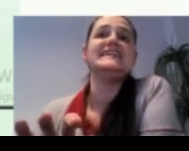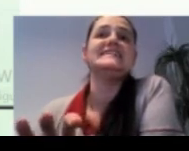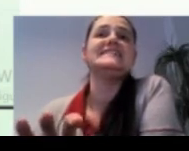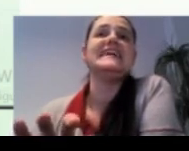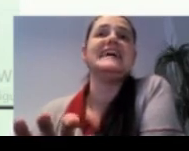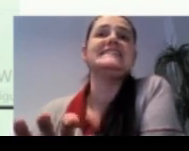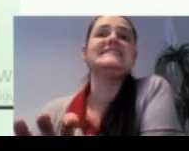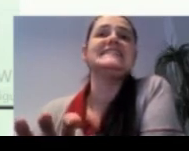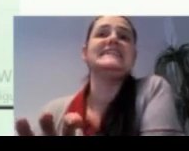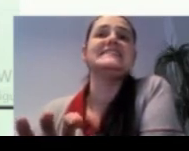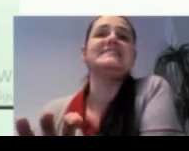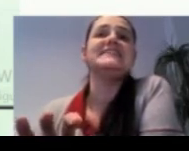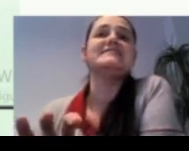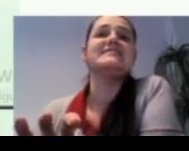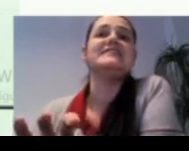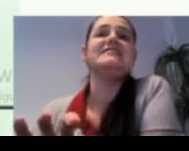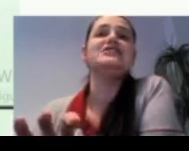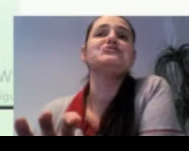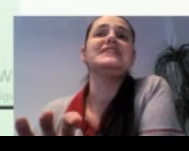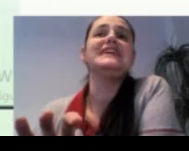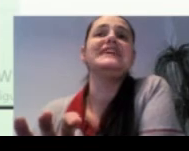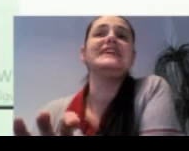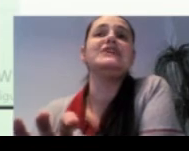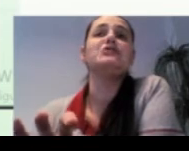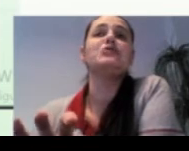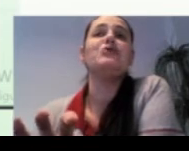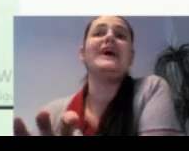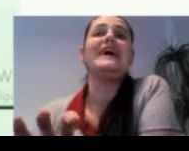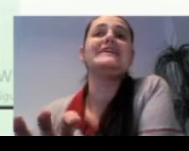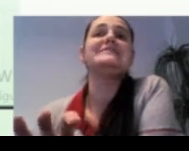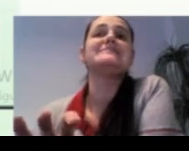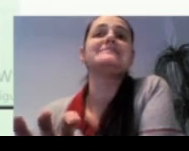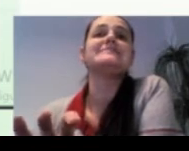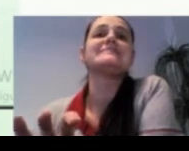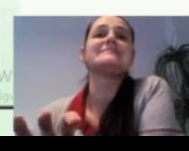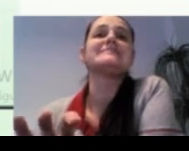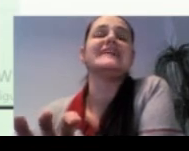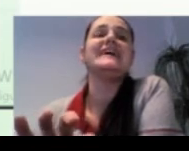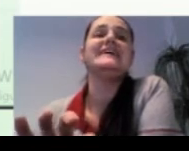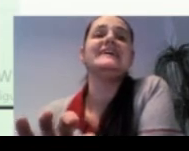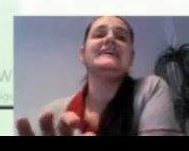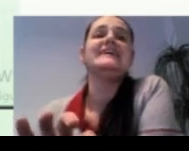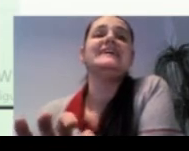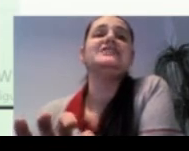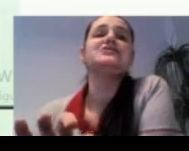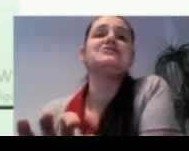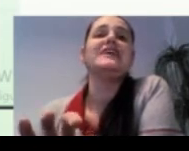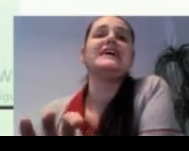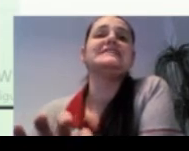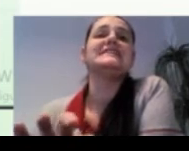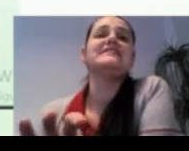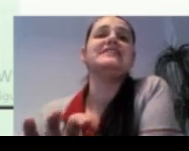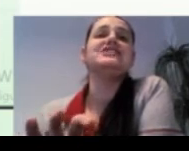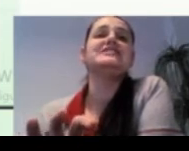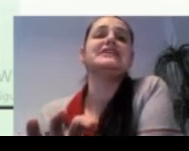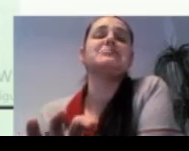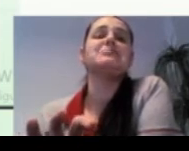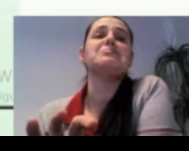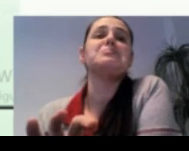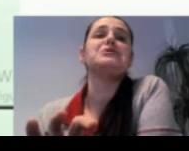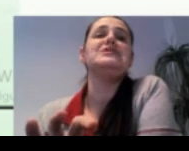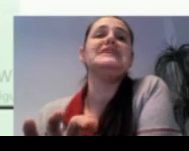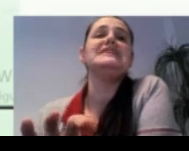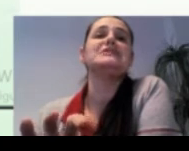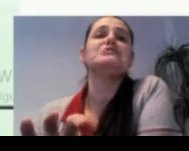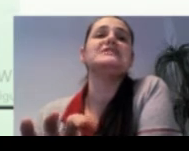CTC, CAC, tá vendo? Em vez do T, ele colocou A, tá? E isso faz que, em vez de